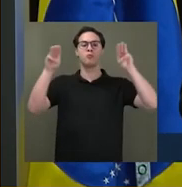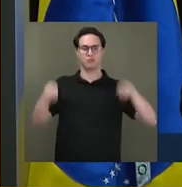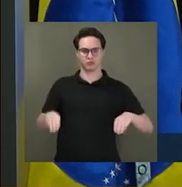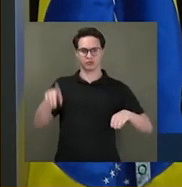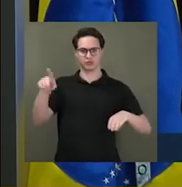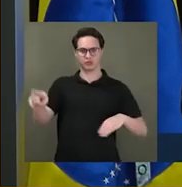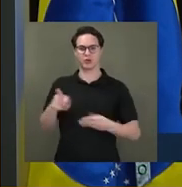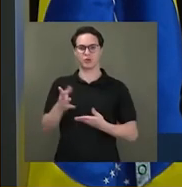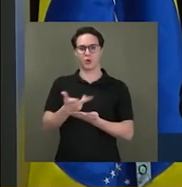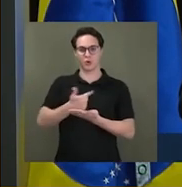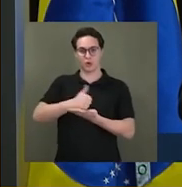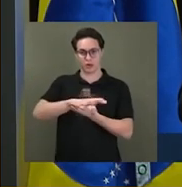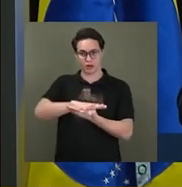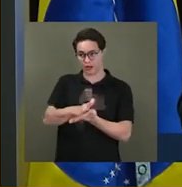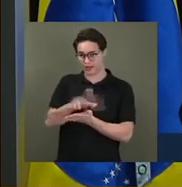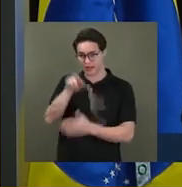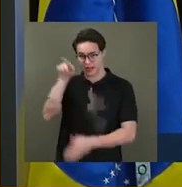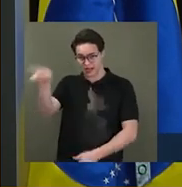Jerusalém,